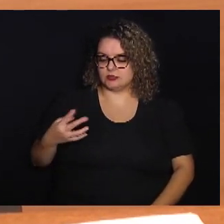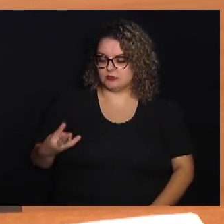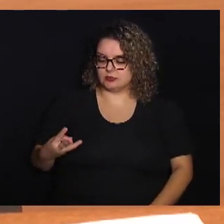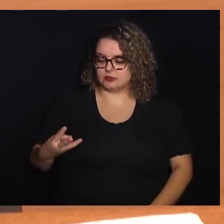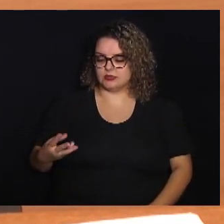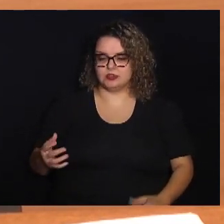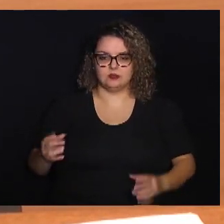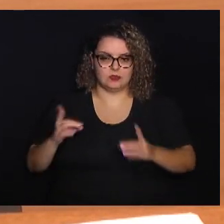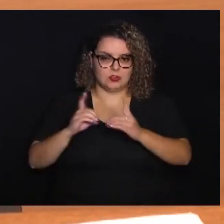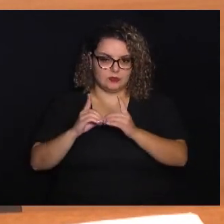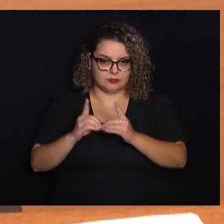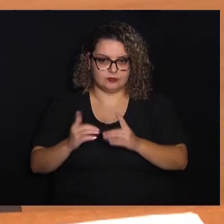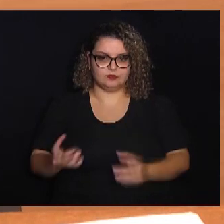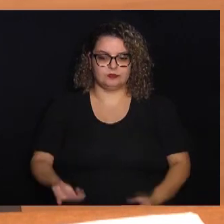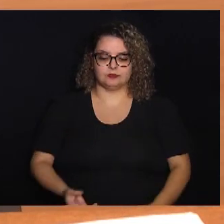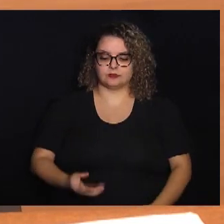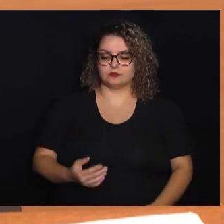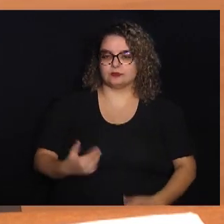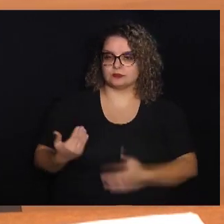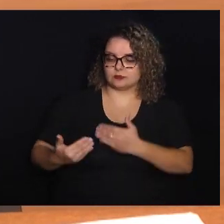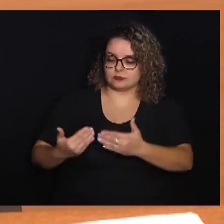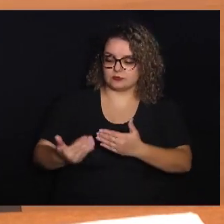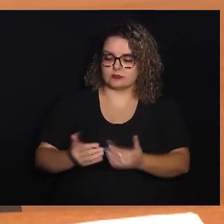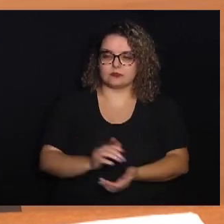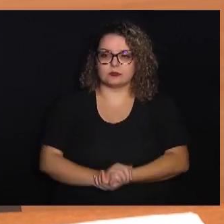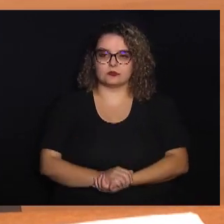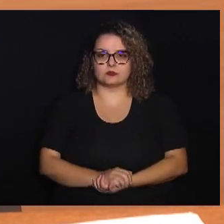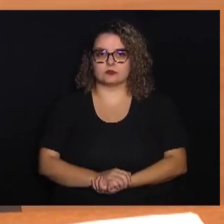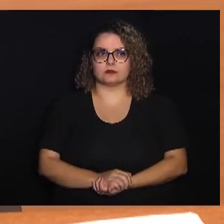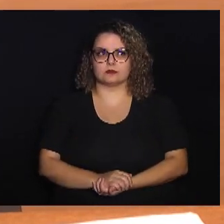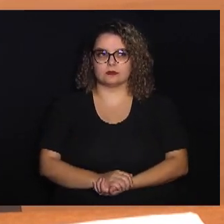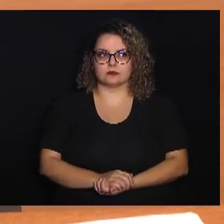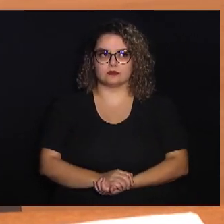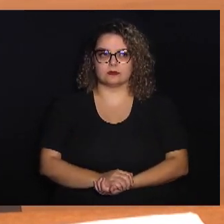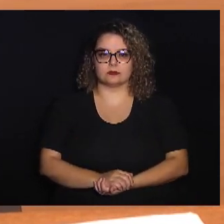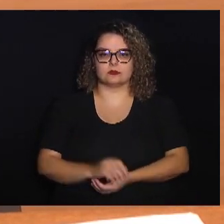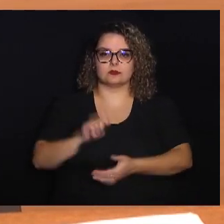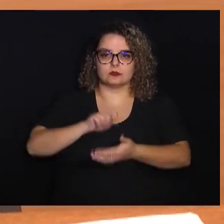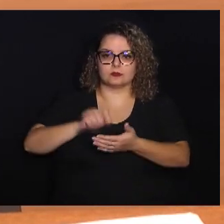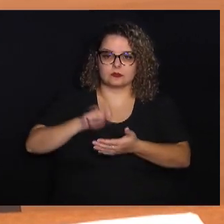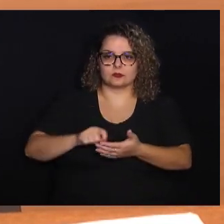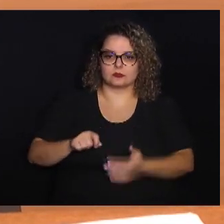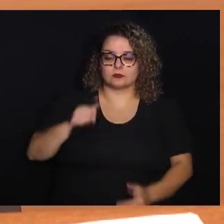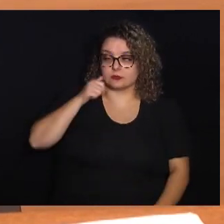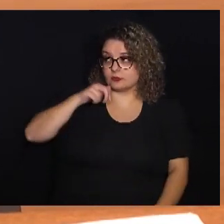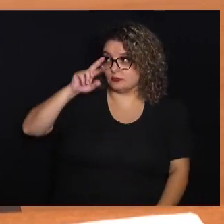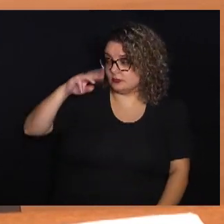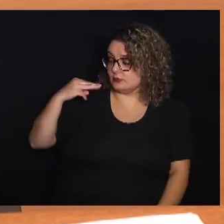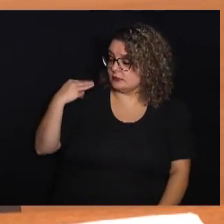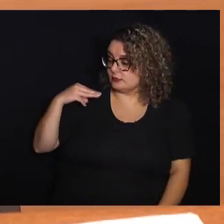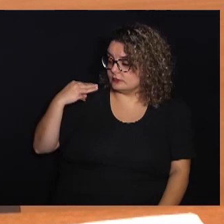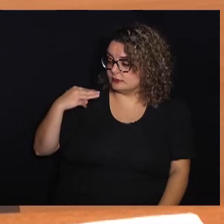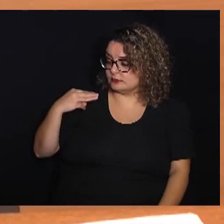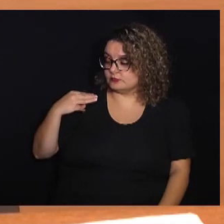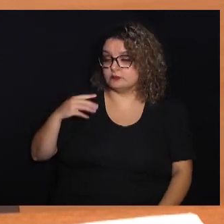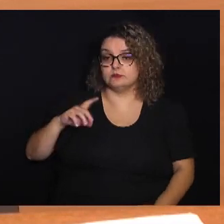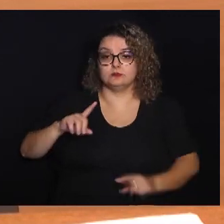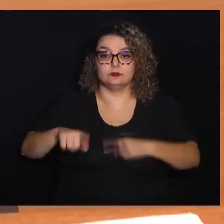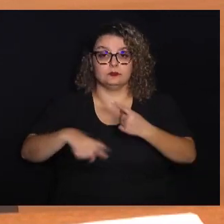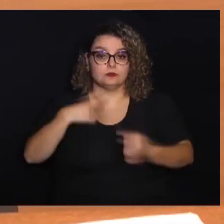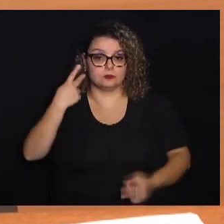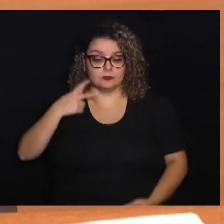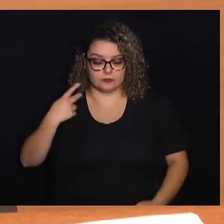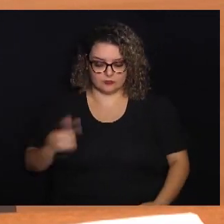5/22 do processo 238 p241 de autoria da senora Mariana conte e